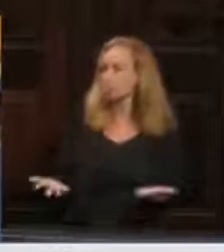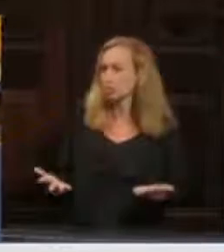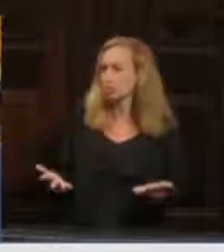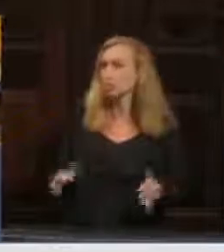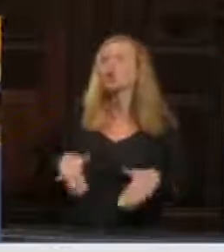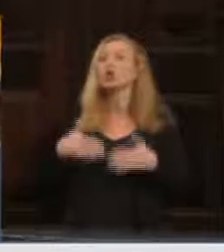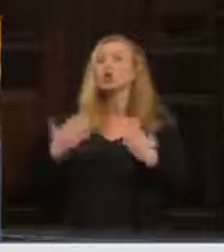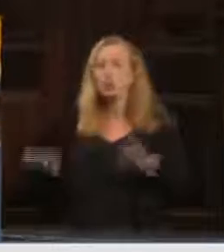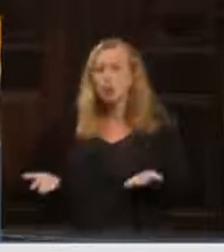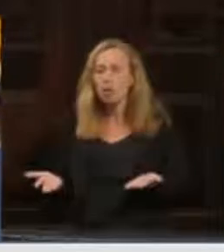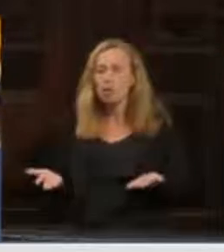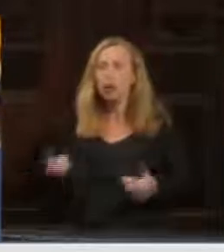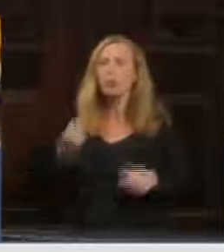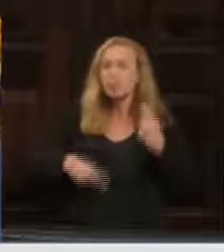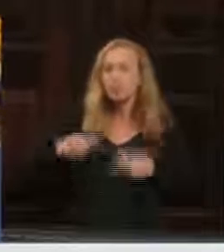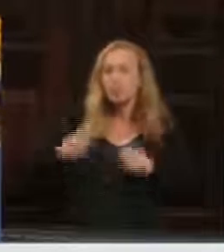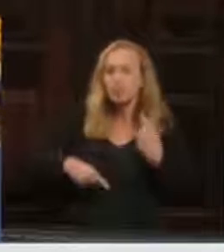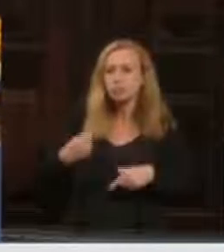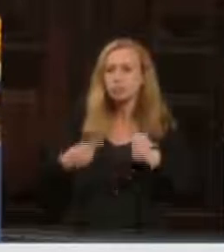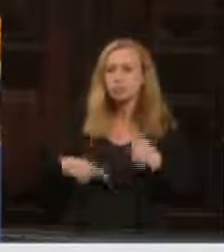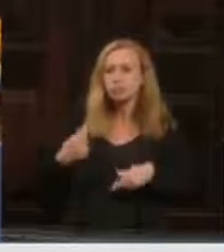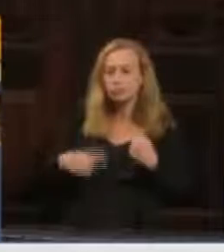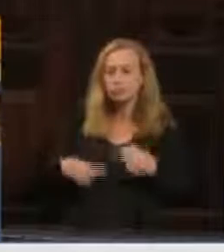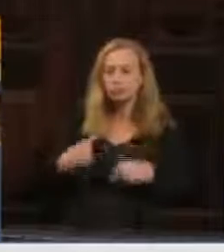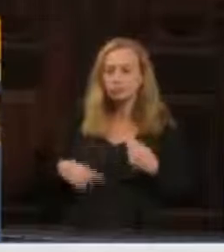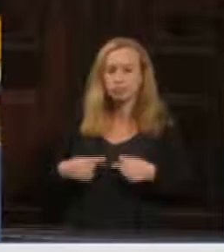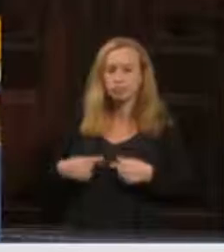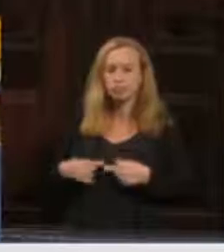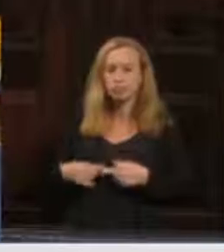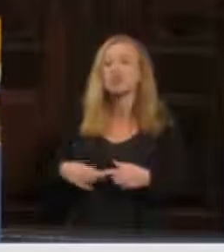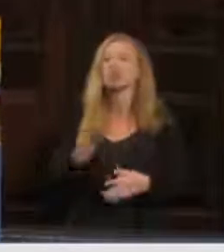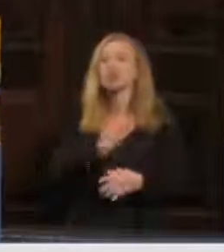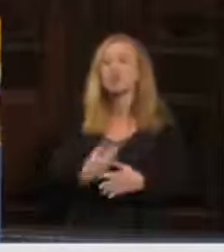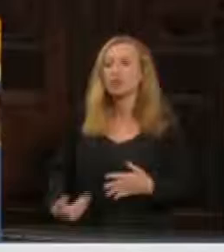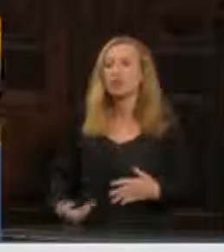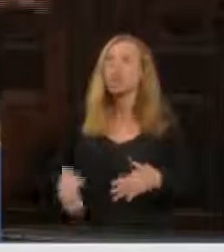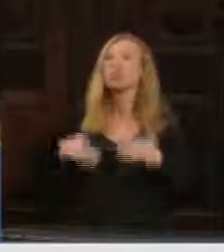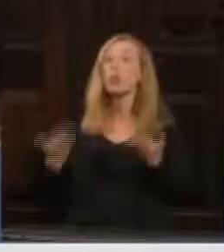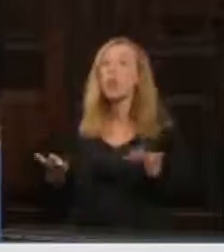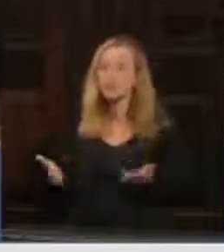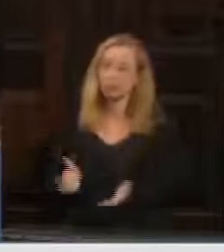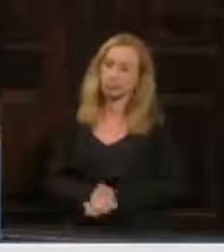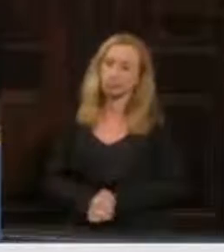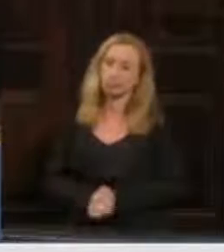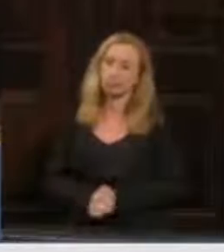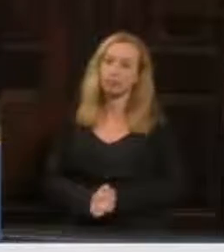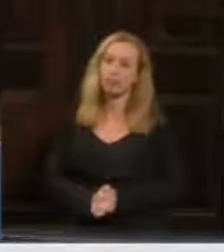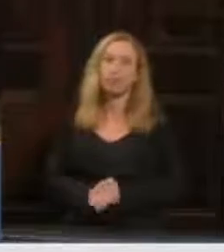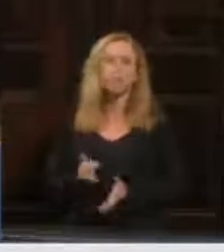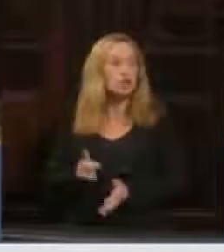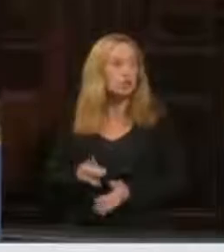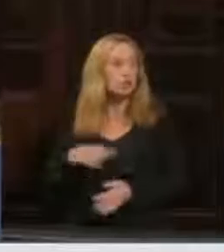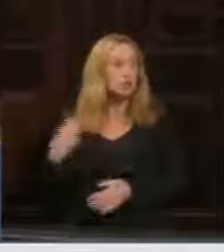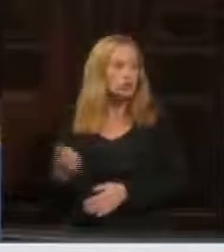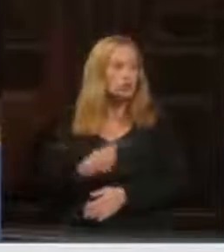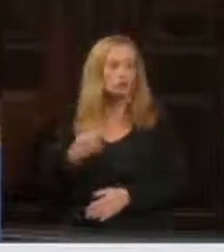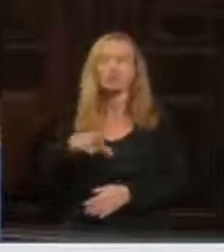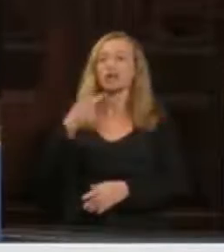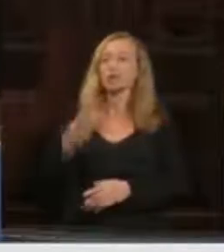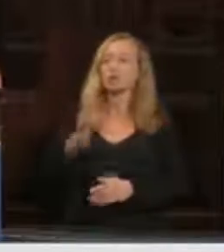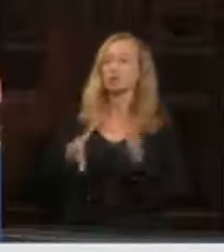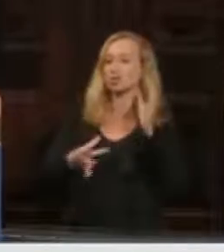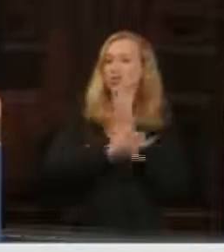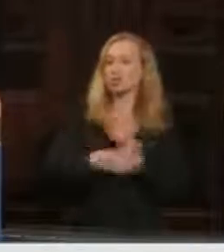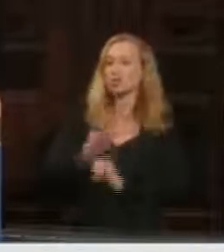qual é a política pública do governador para a redução do número de feminicídio? Ou seja, quando a gente está falando de segurança